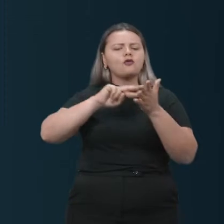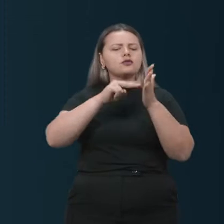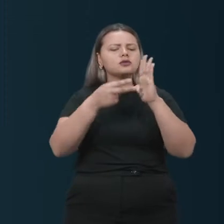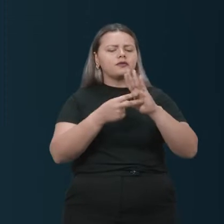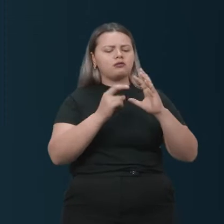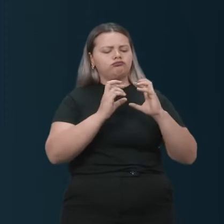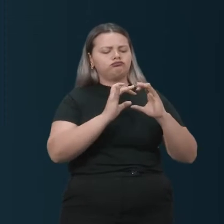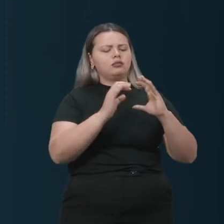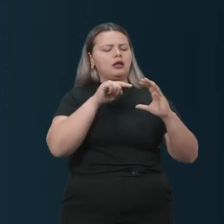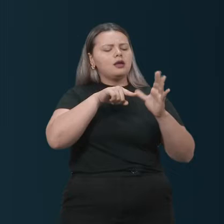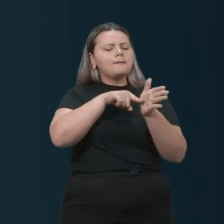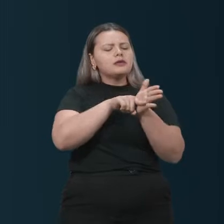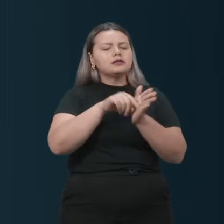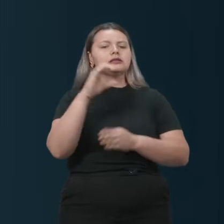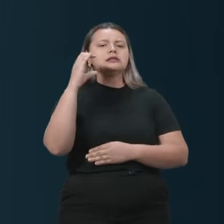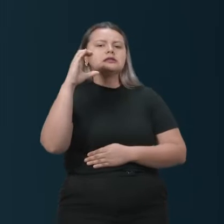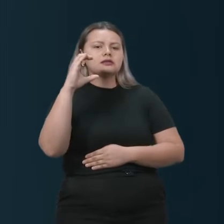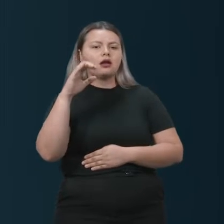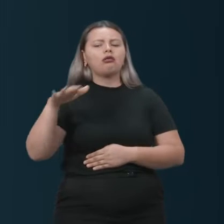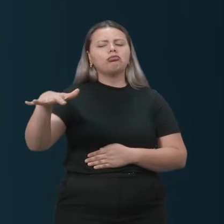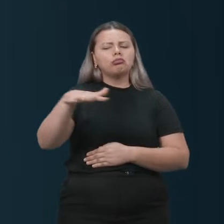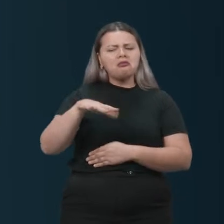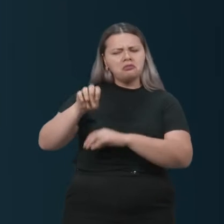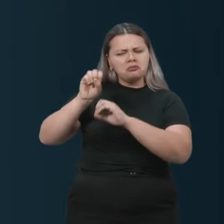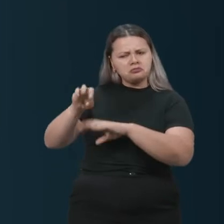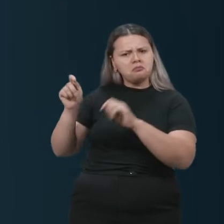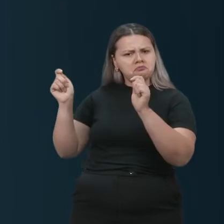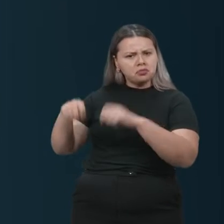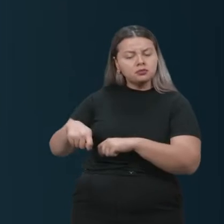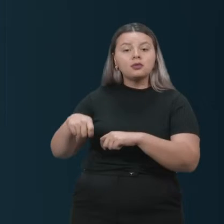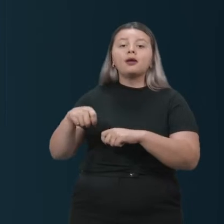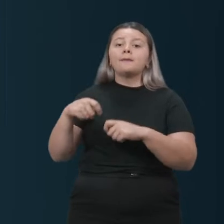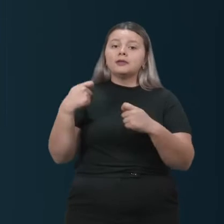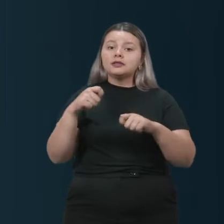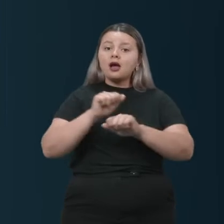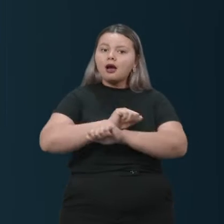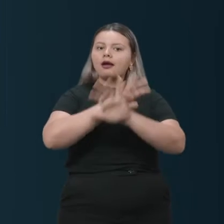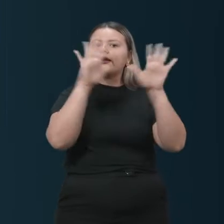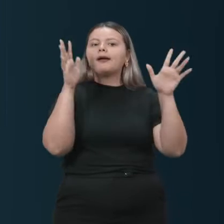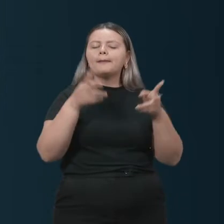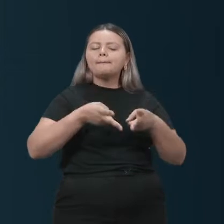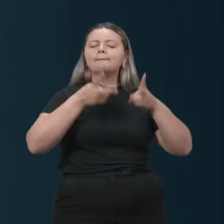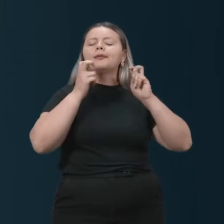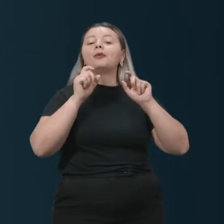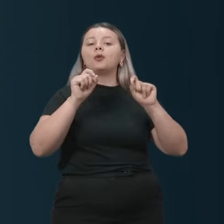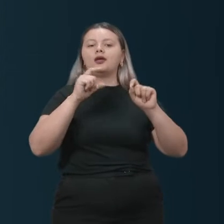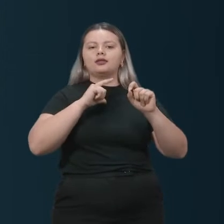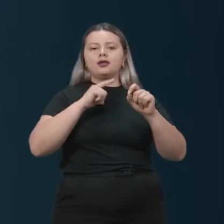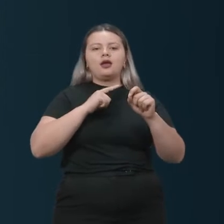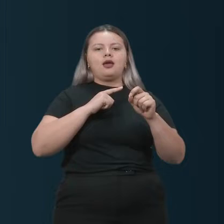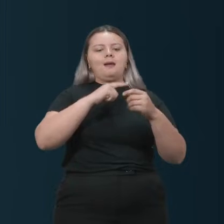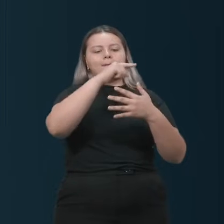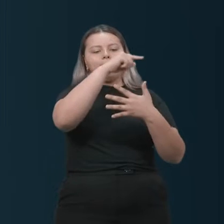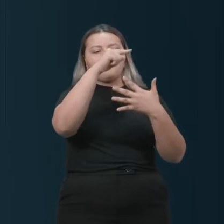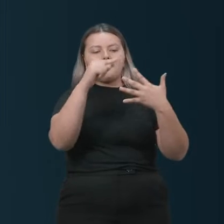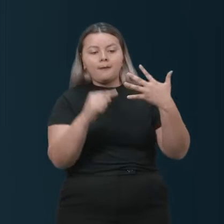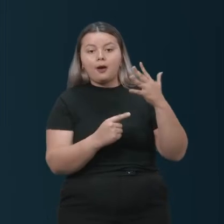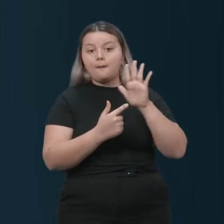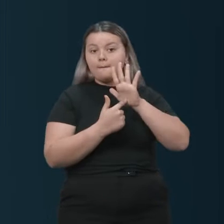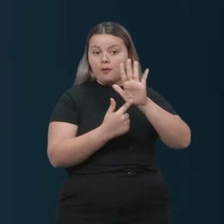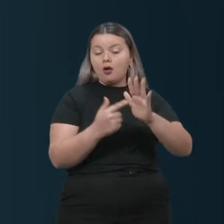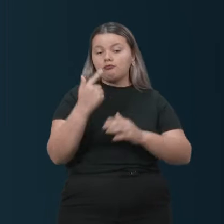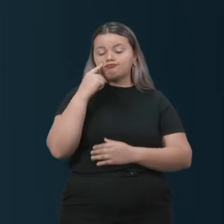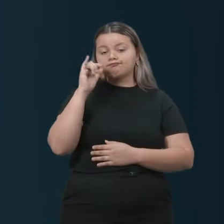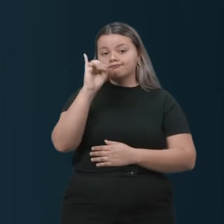neurociência em um contexto de ensino? E isso fica bastante claro quando a gente observa todas essas funções que eu